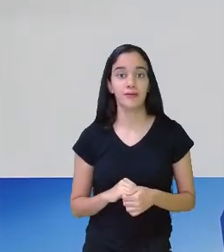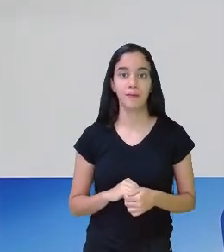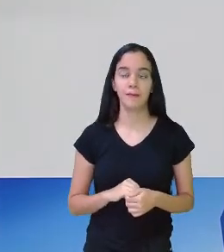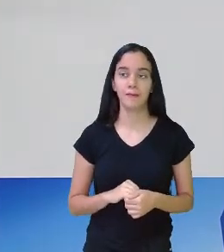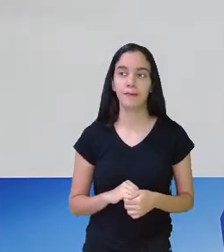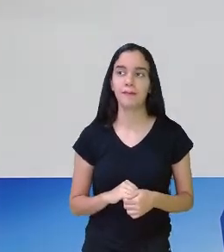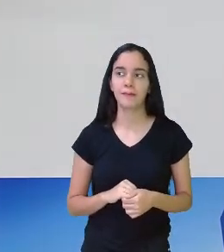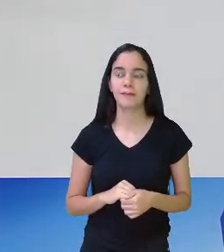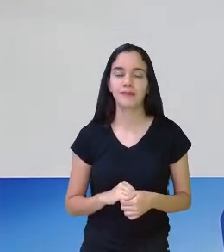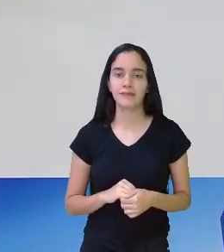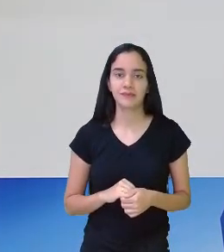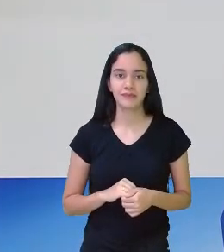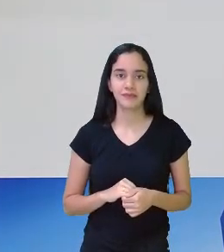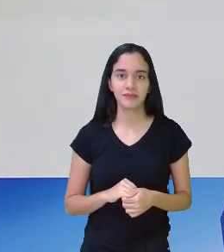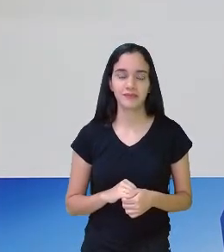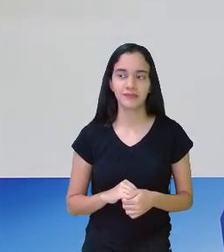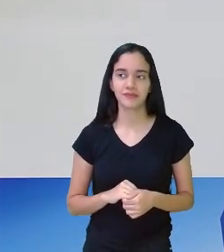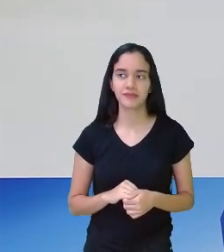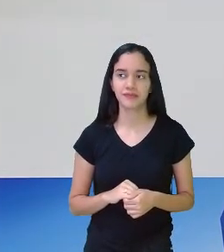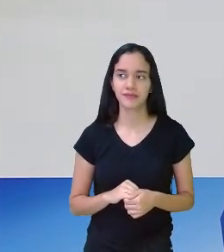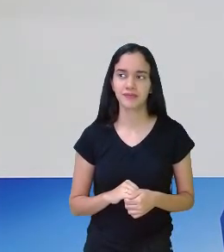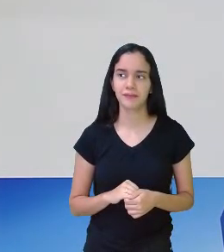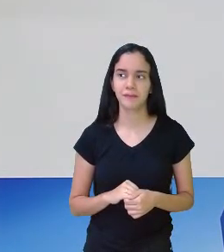consumidor, com esse daqui de baixo.